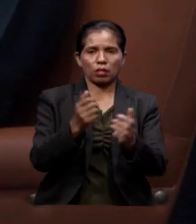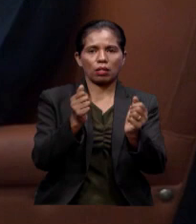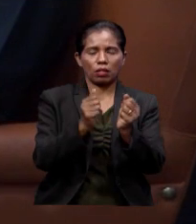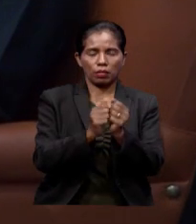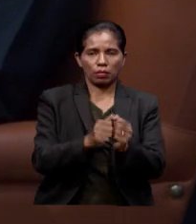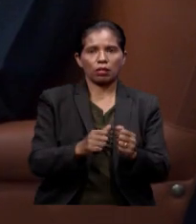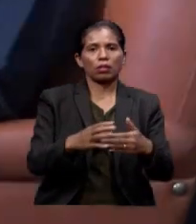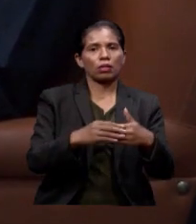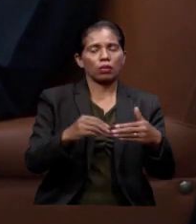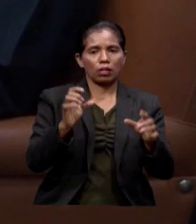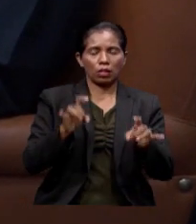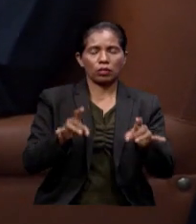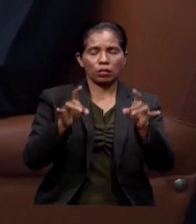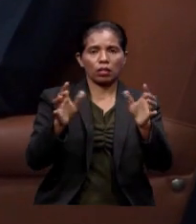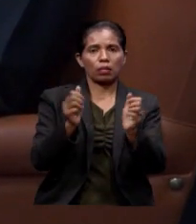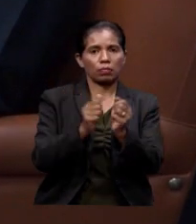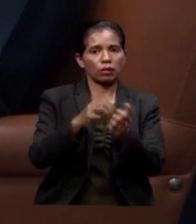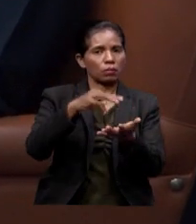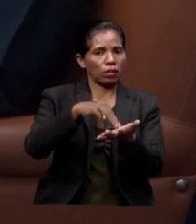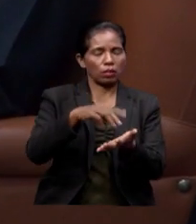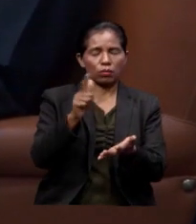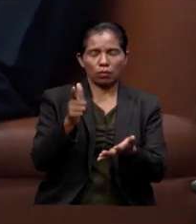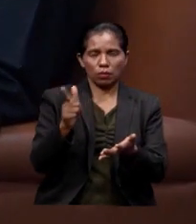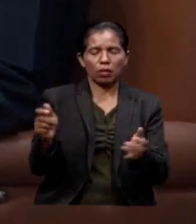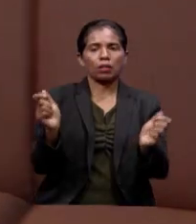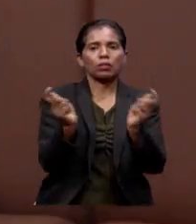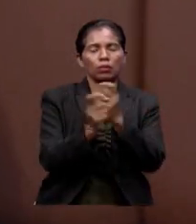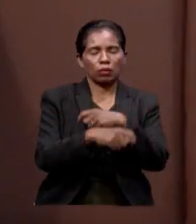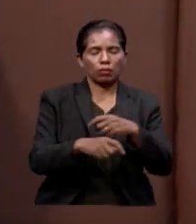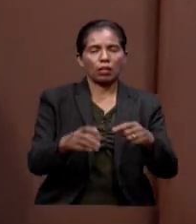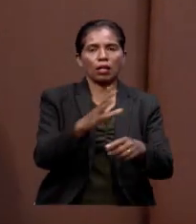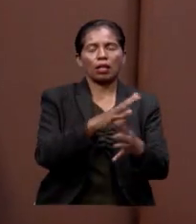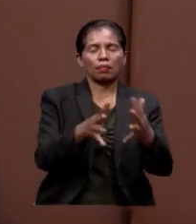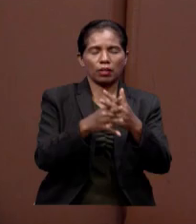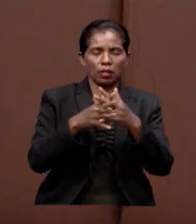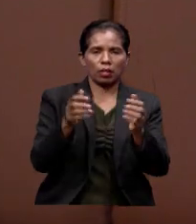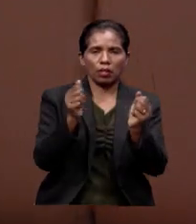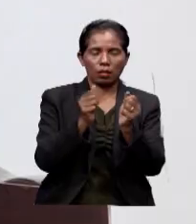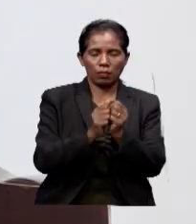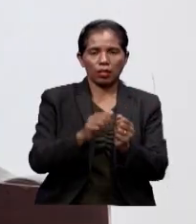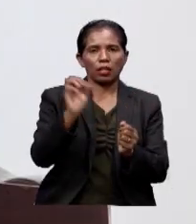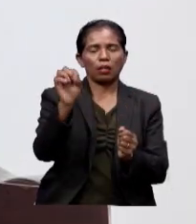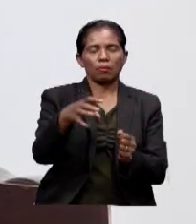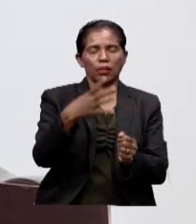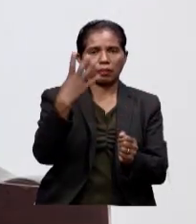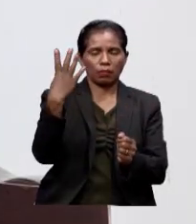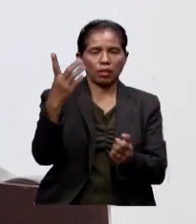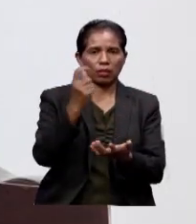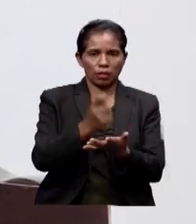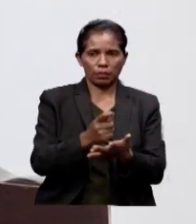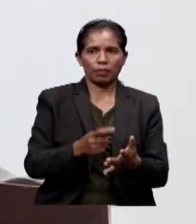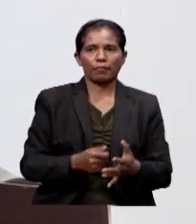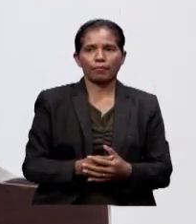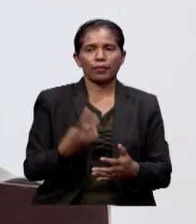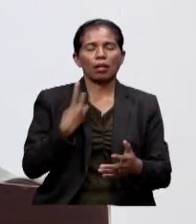Austrália, milhão ruanolo, nebe equivalente para dólar americano, hamutuk, milhão sanulo, resinhatresin. Amém, então, a sua excelência,